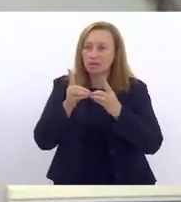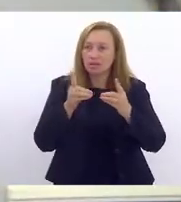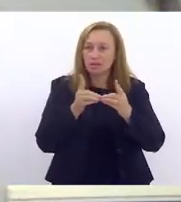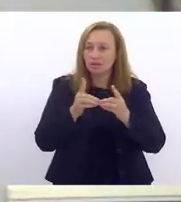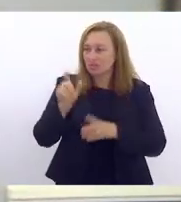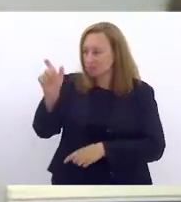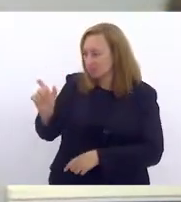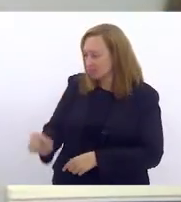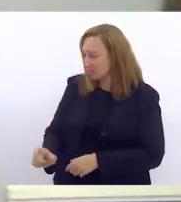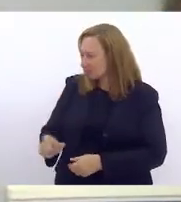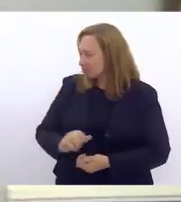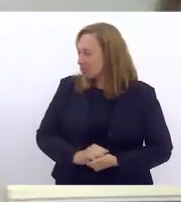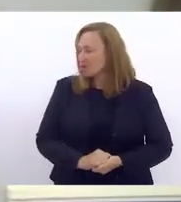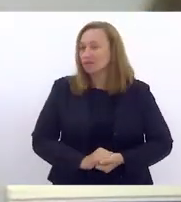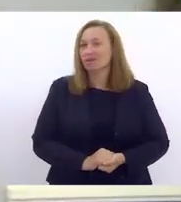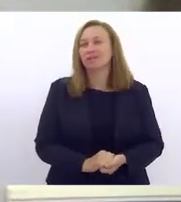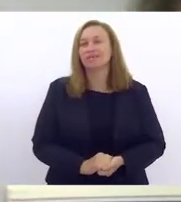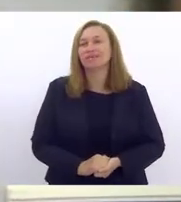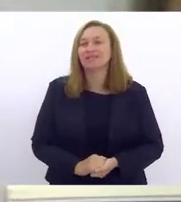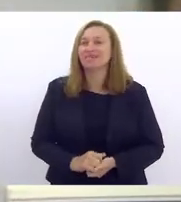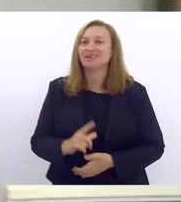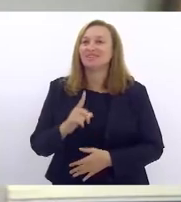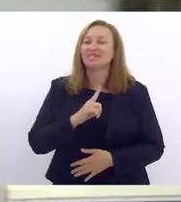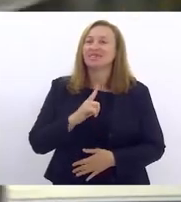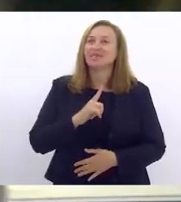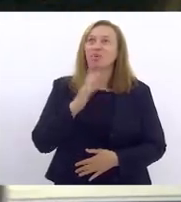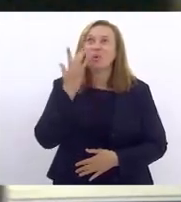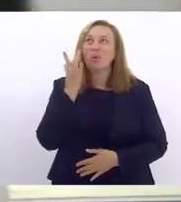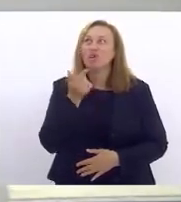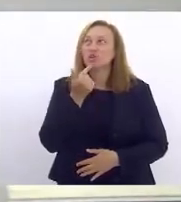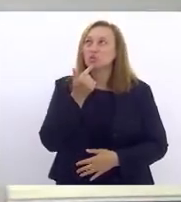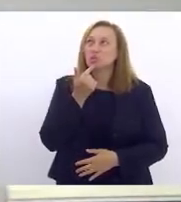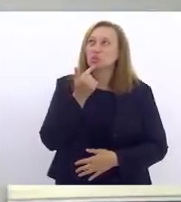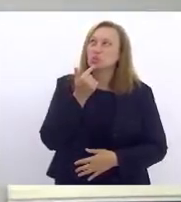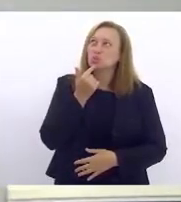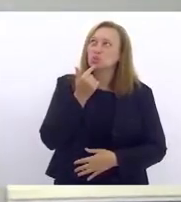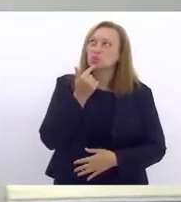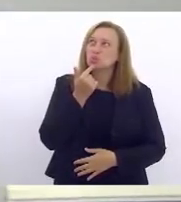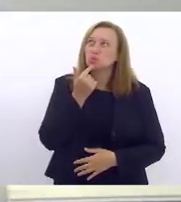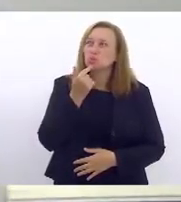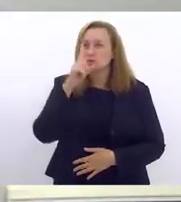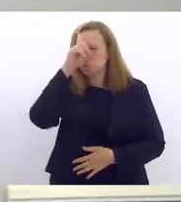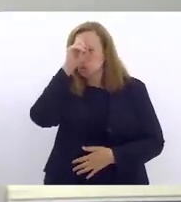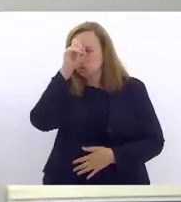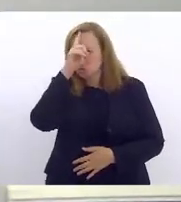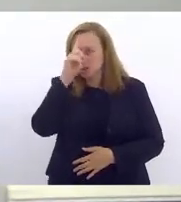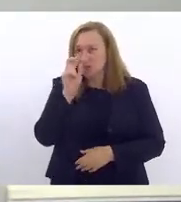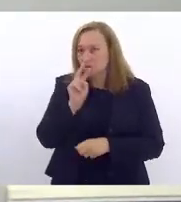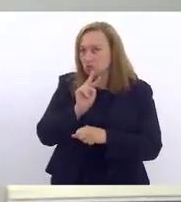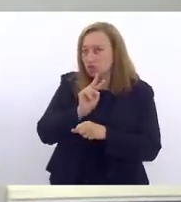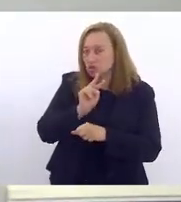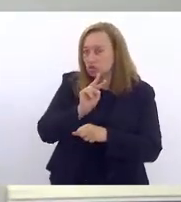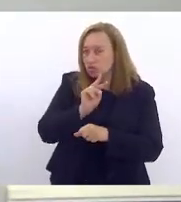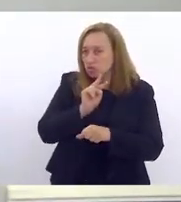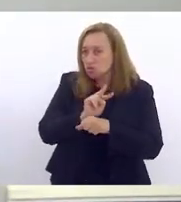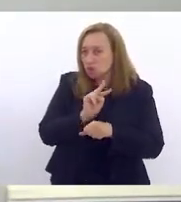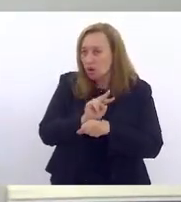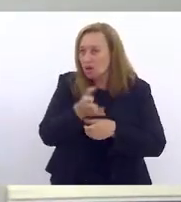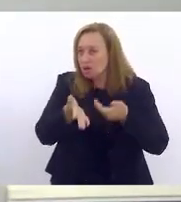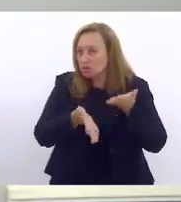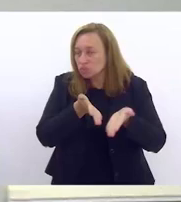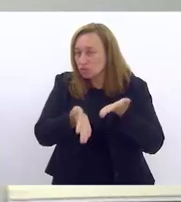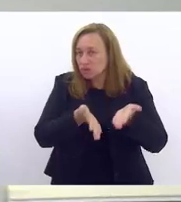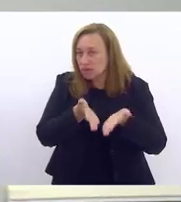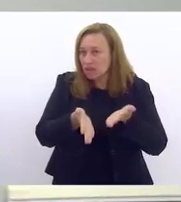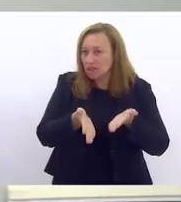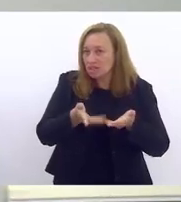paciente. Nós temos, eu acho que a gente é uma maternidade de vanguarda, uma maternidade cheia de